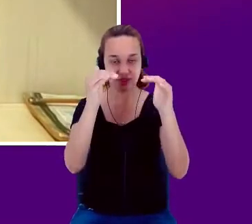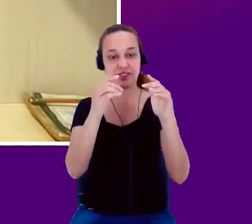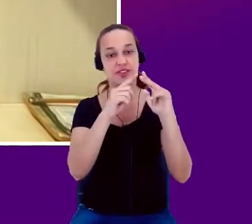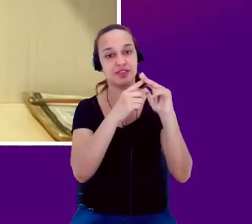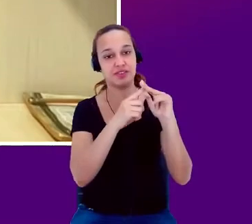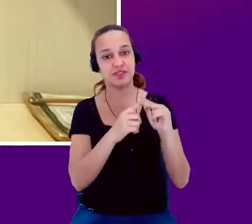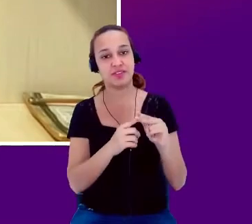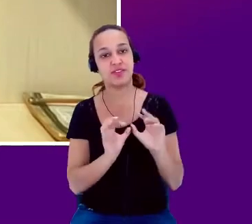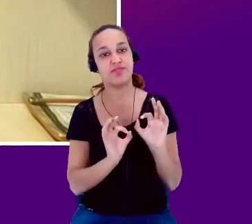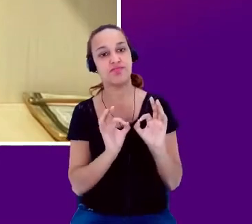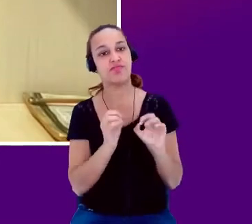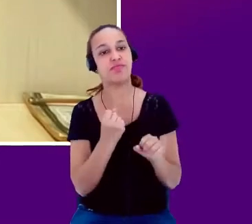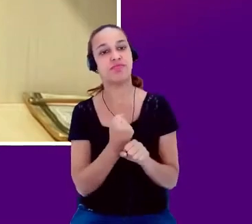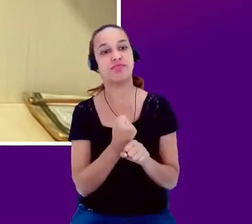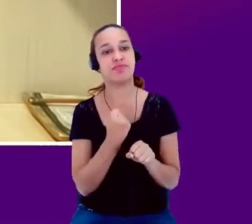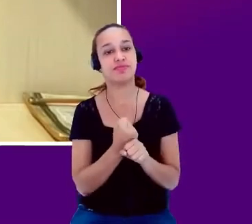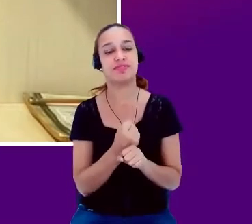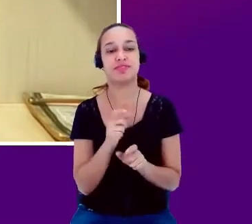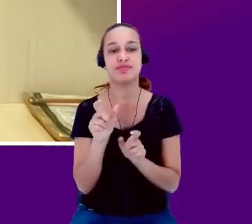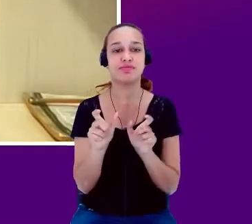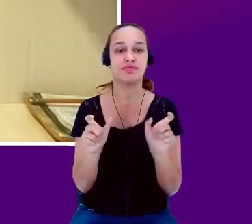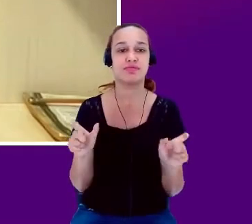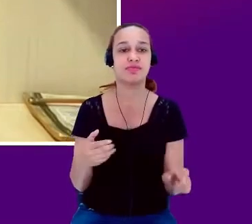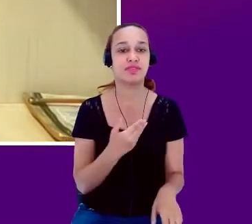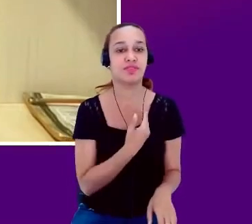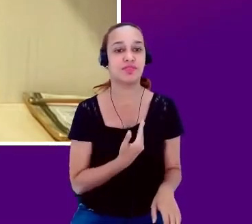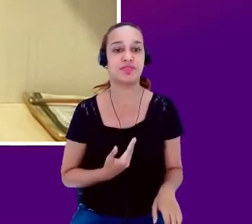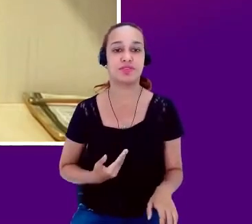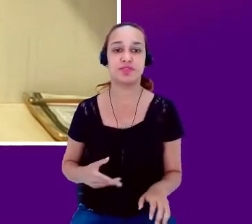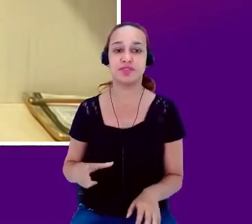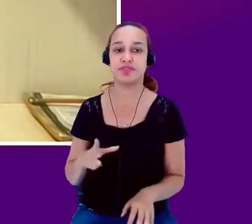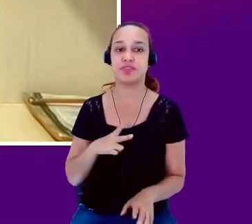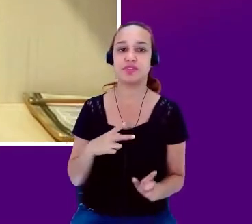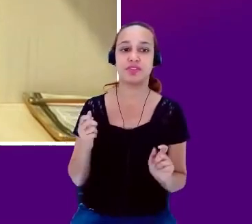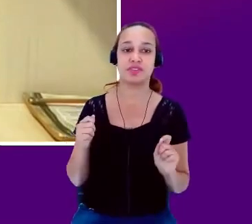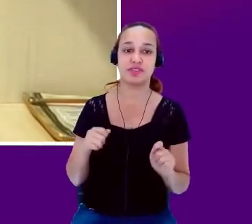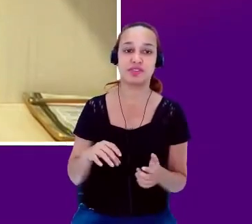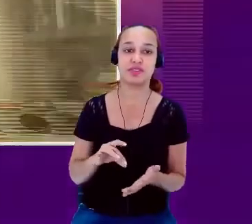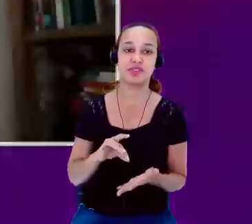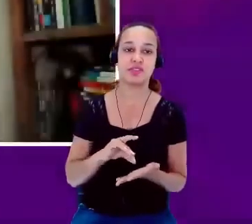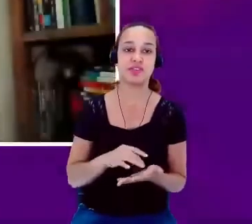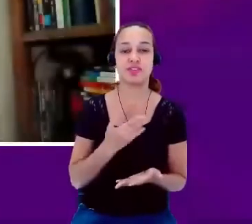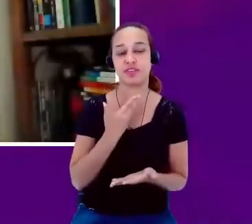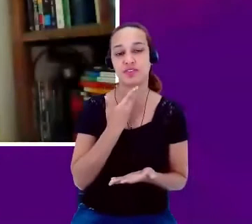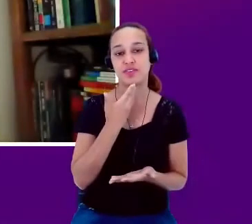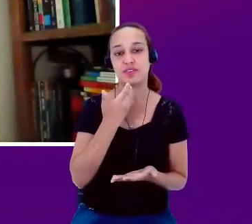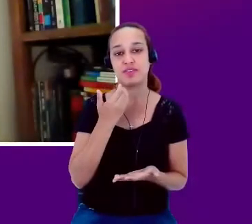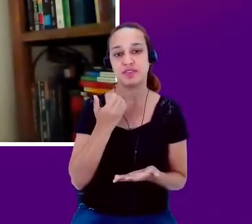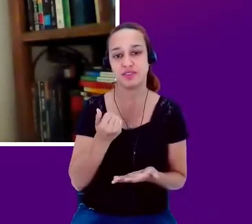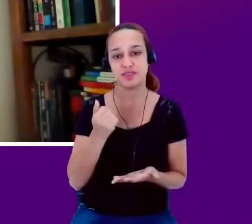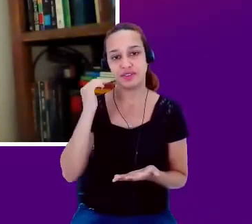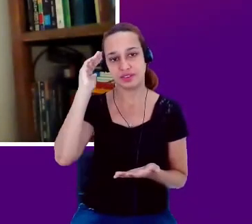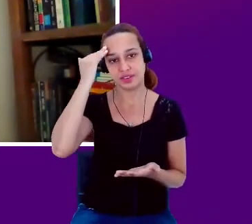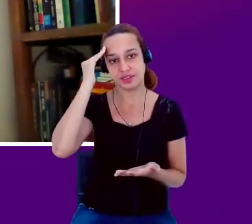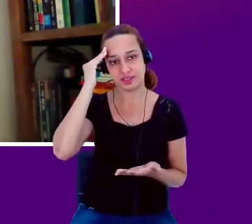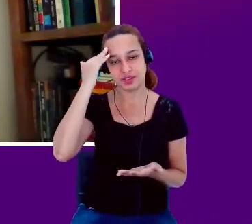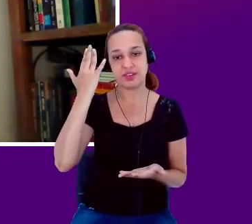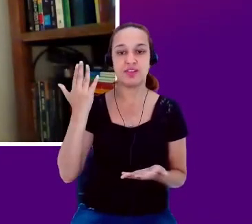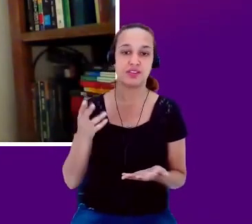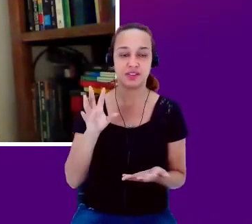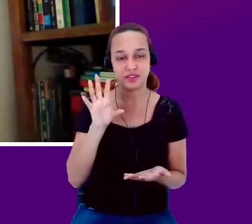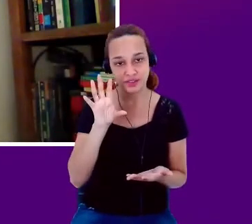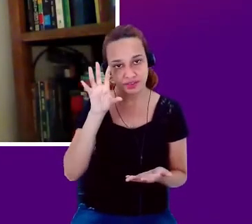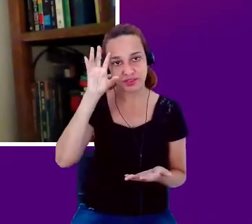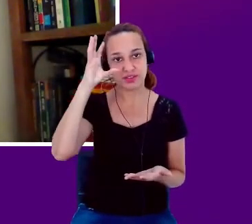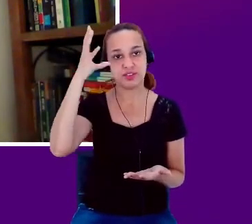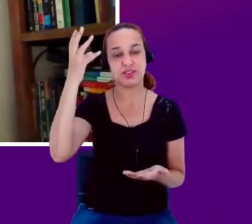construtivo entre esses diferentes atores públicos e privados, para que possamos, de fato, chegar às melhores interpretações, às melhores soluções,